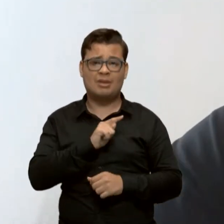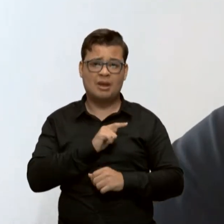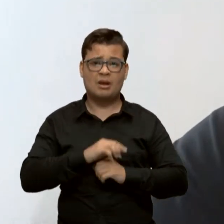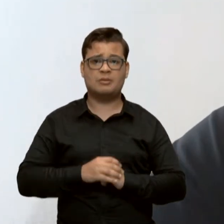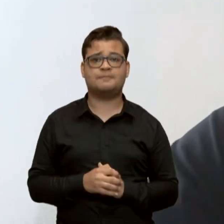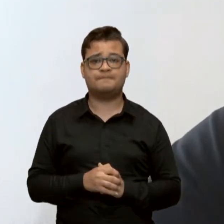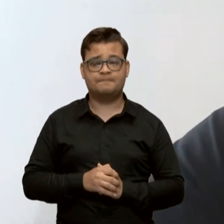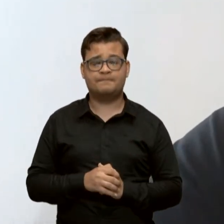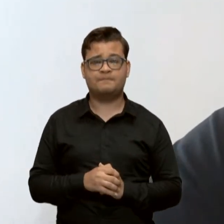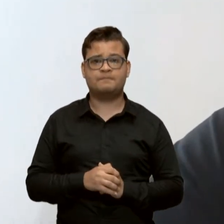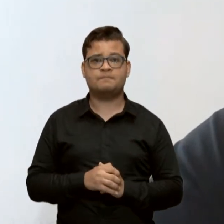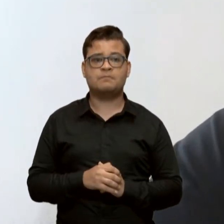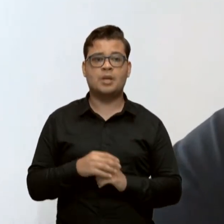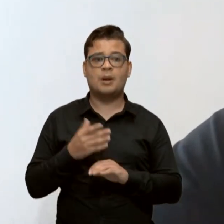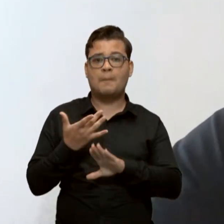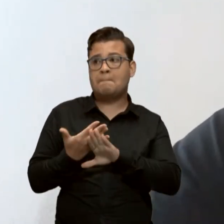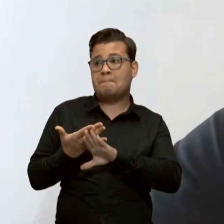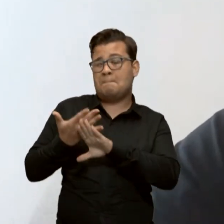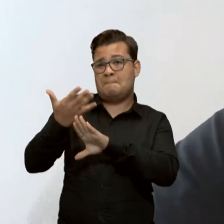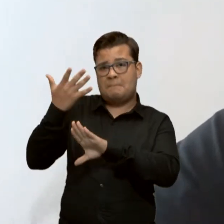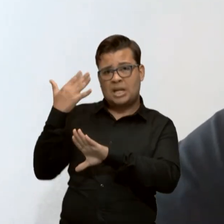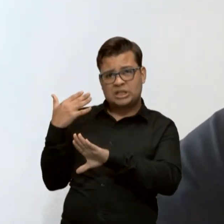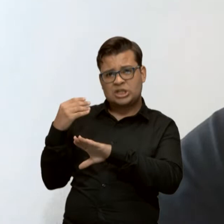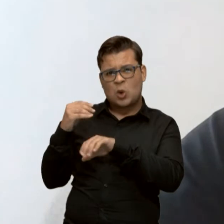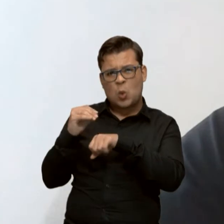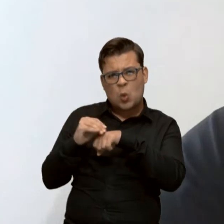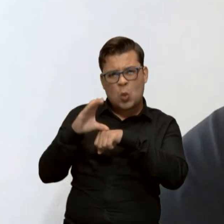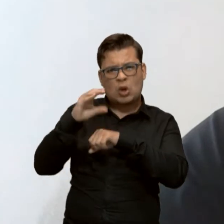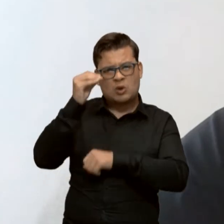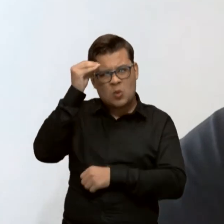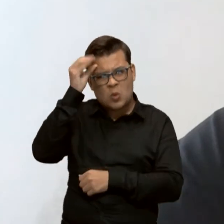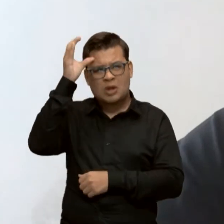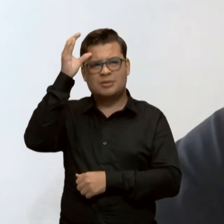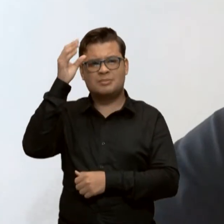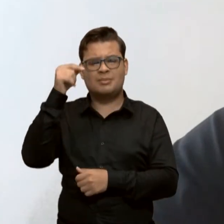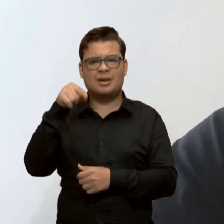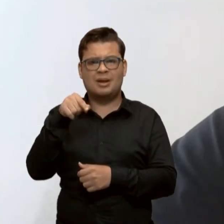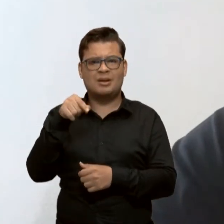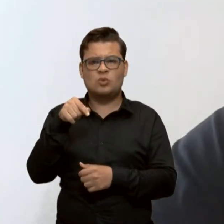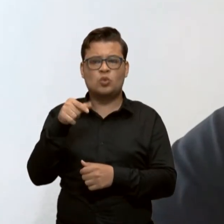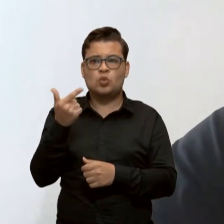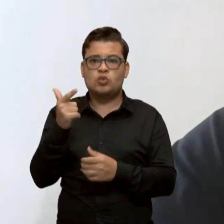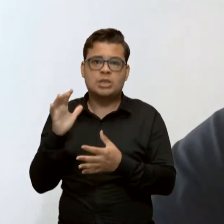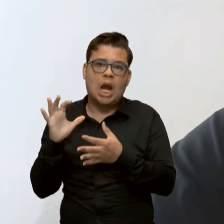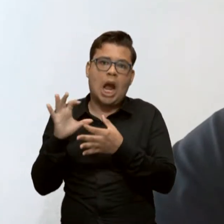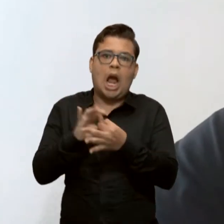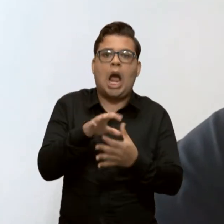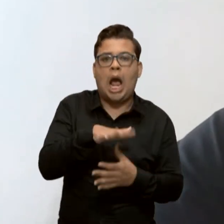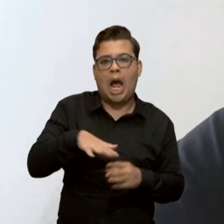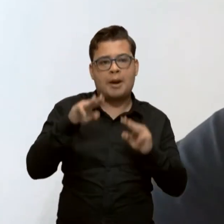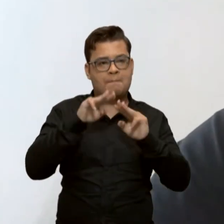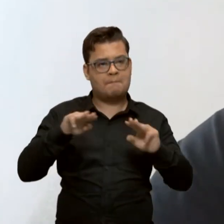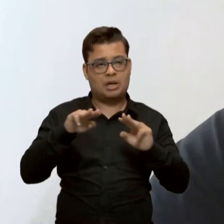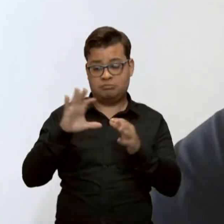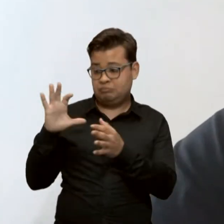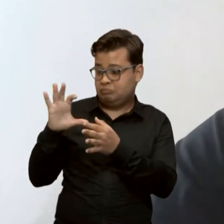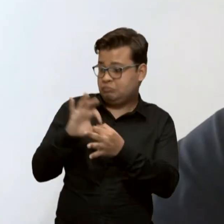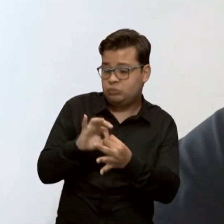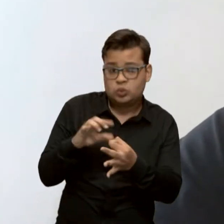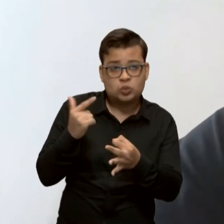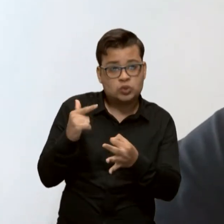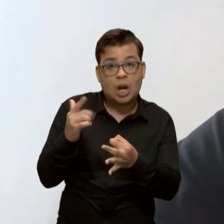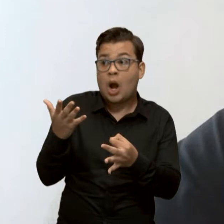conhecimentos que eles não tinham espaço no marketing até um tempo atrás, não havia intersecção, agora